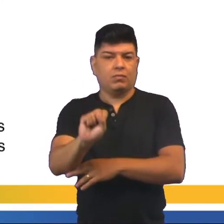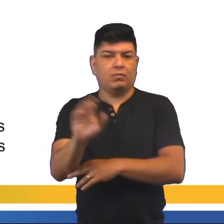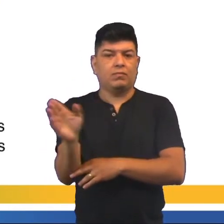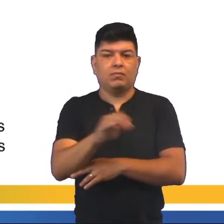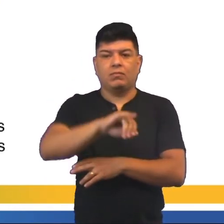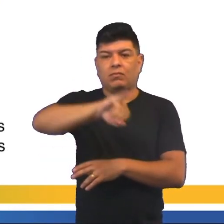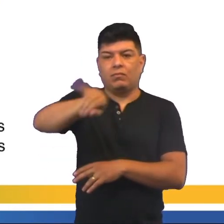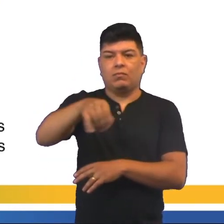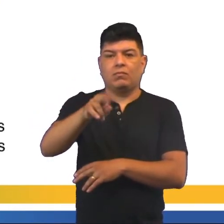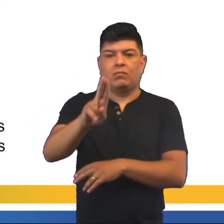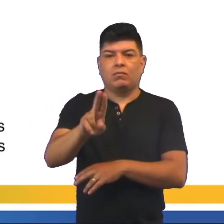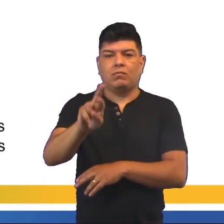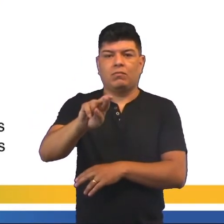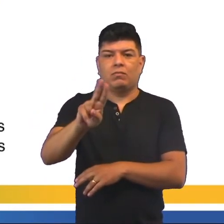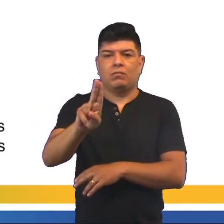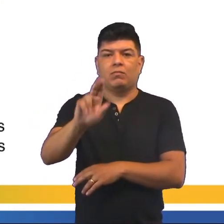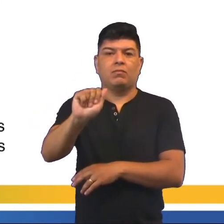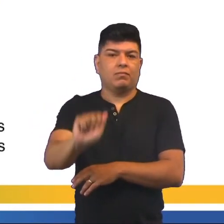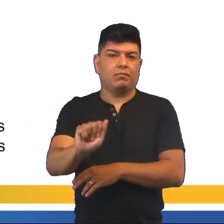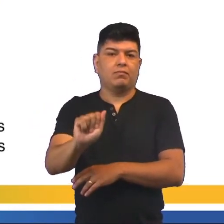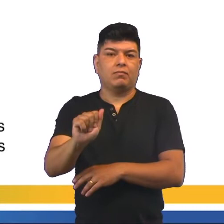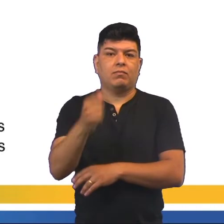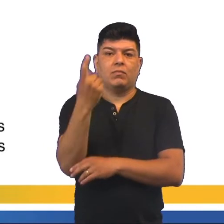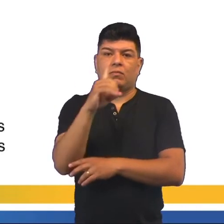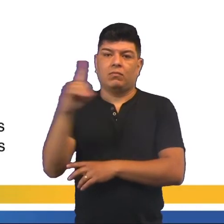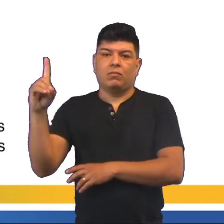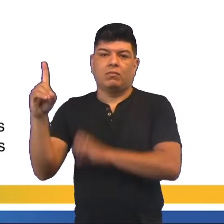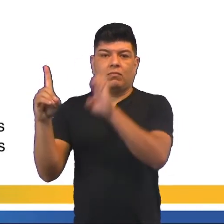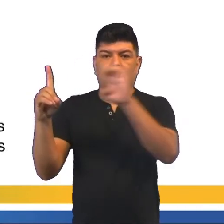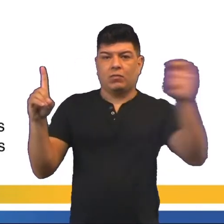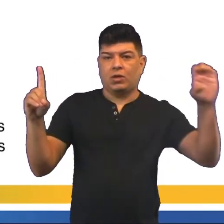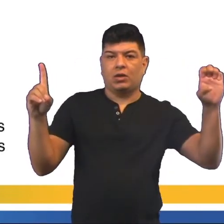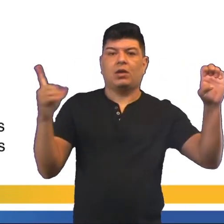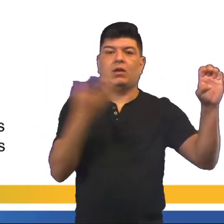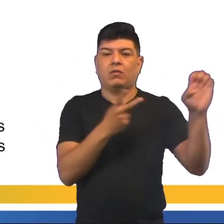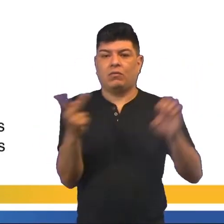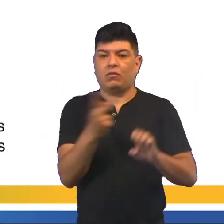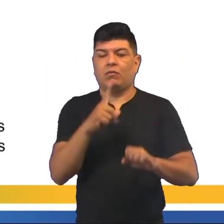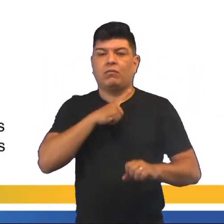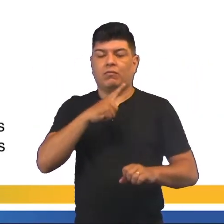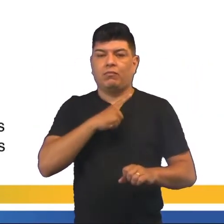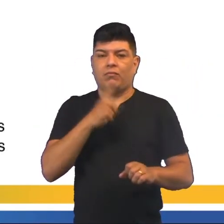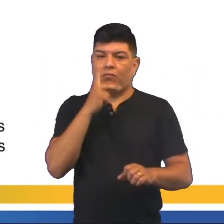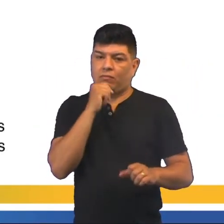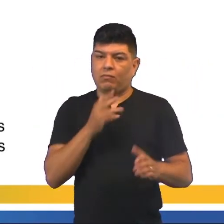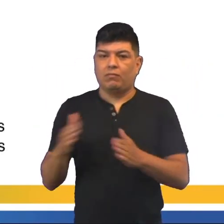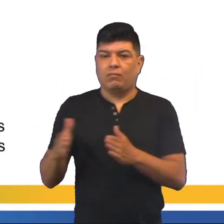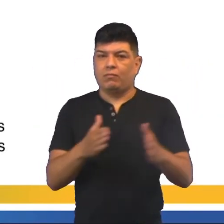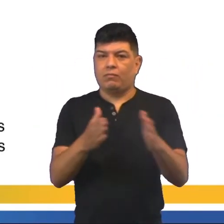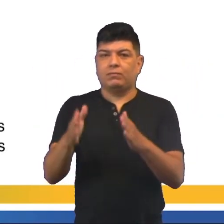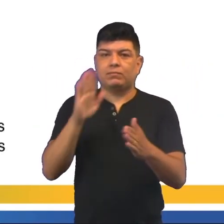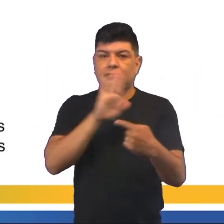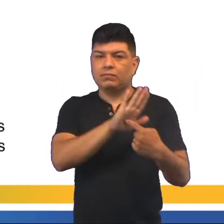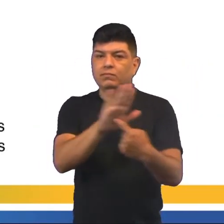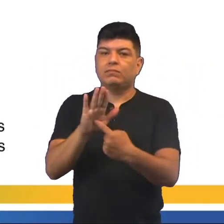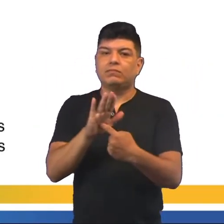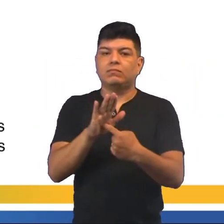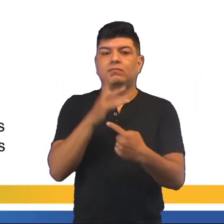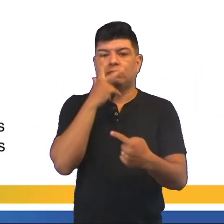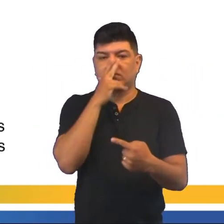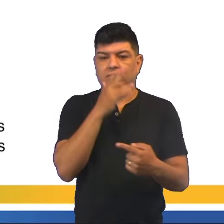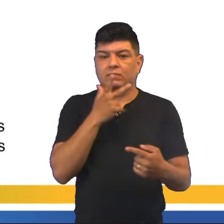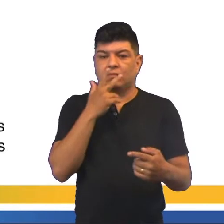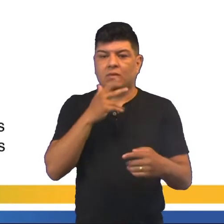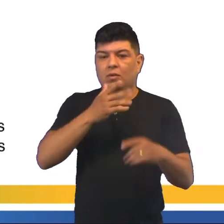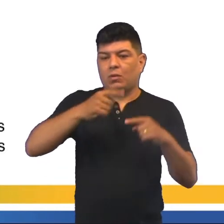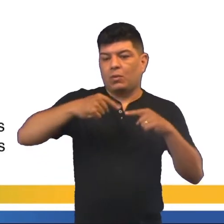e da bacia do Juruá, você vai ter braço direito e braço esquerdo desses afluentes. Então, os rios acreanos apresentam cursos